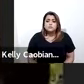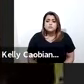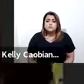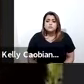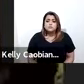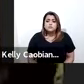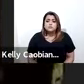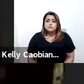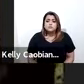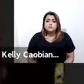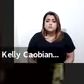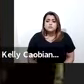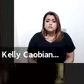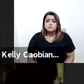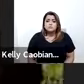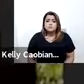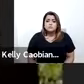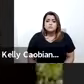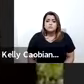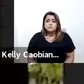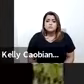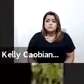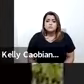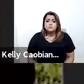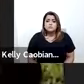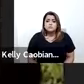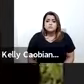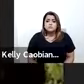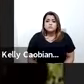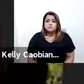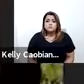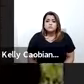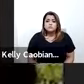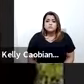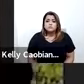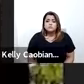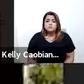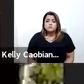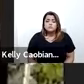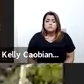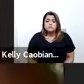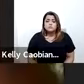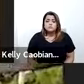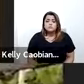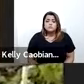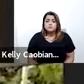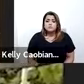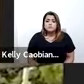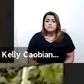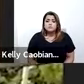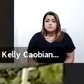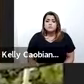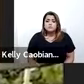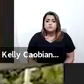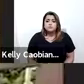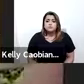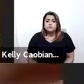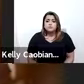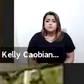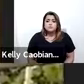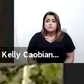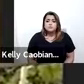Esse é o lado de vocês. É aqui que vocês têm força. Não é lá dentro da fábrica,